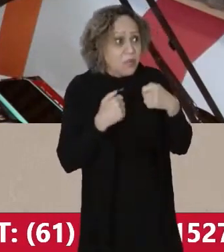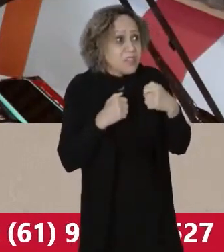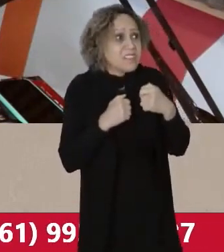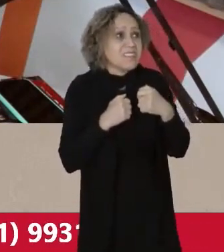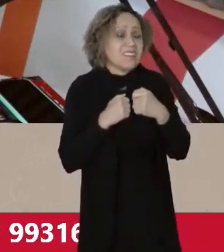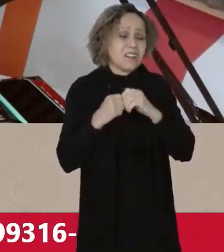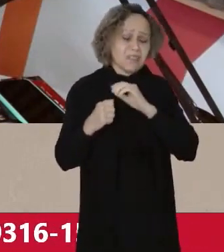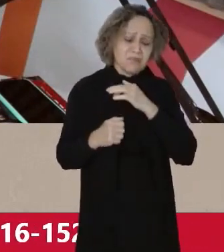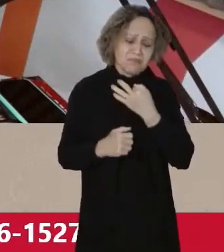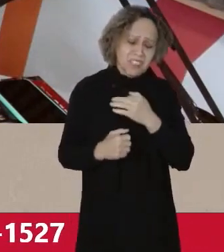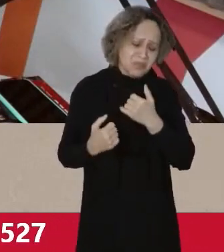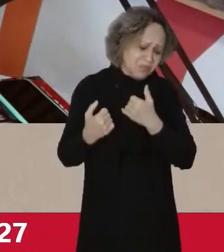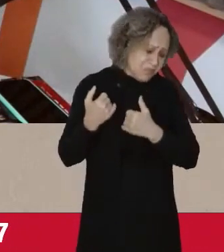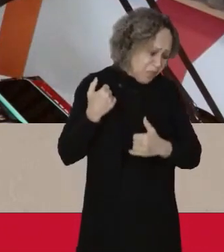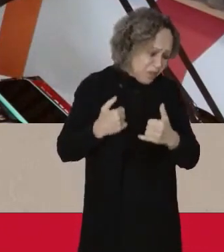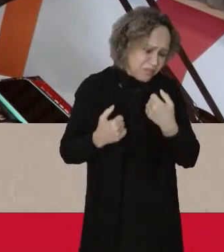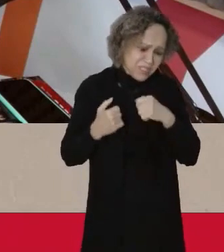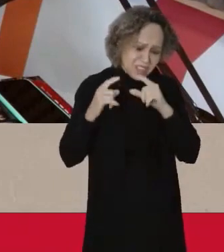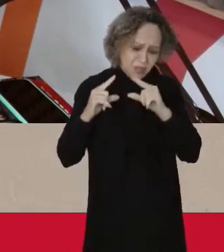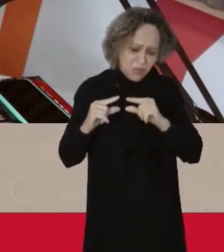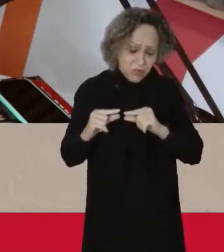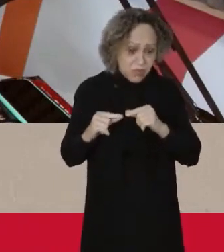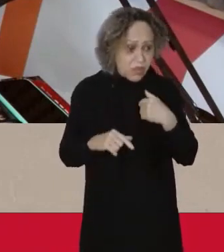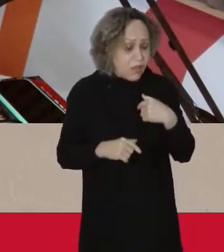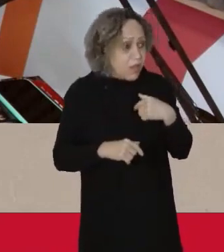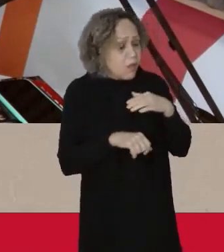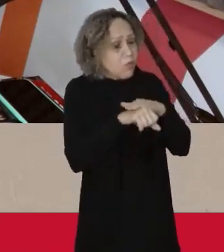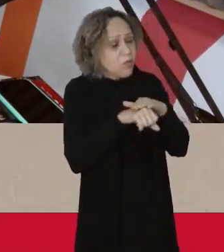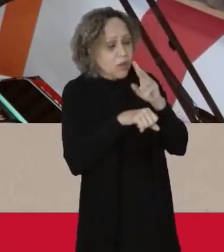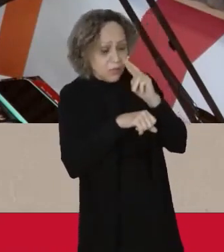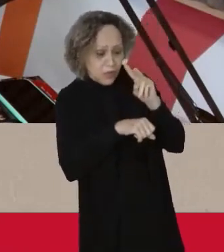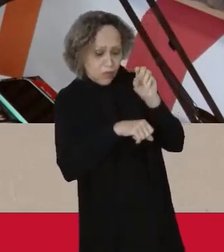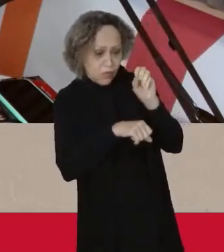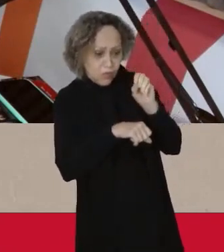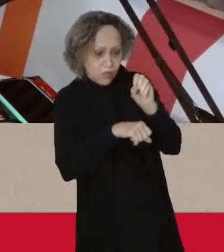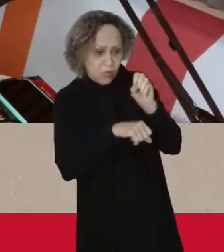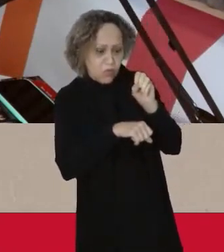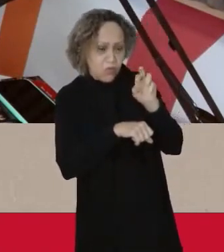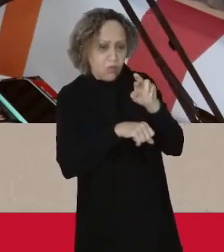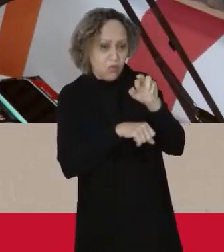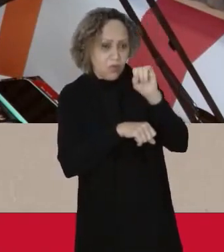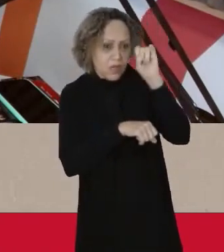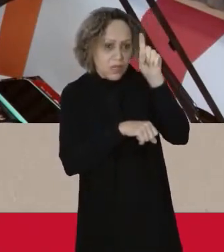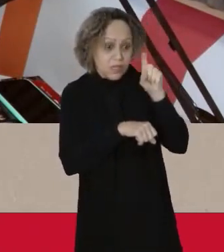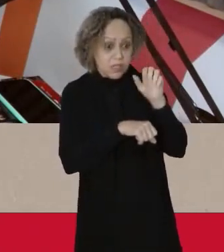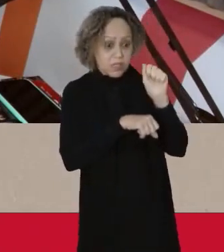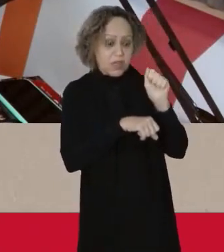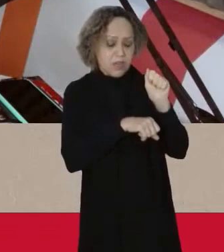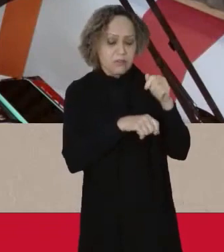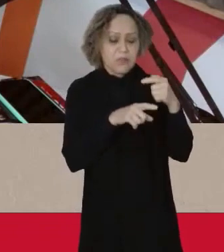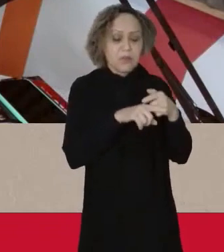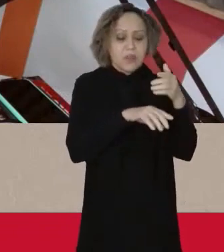olhei, falei com o meu orixá, e olhei ao meu redor, no meu bairro, e nos bairros vizinhos. E eu falei,